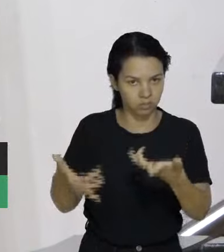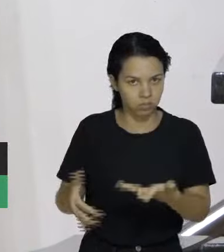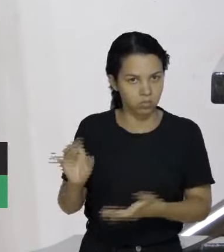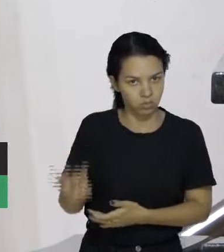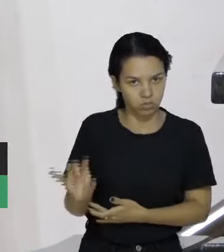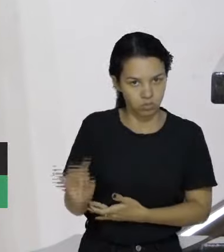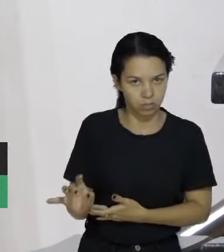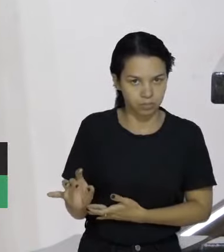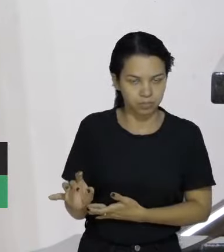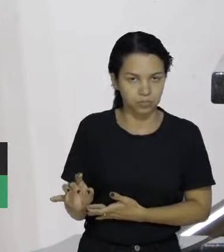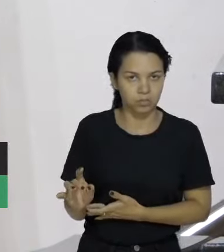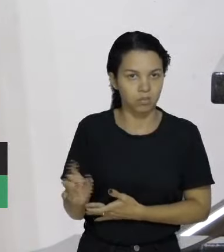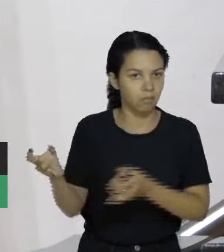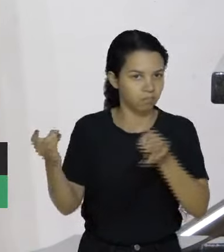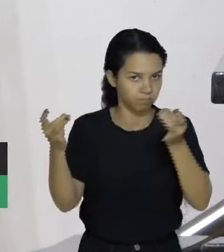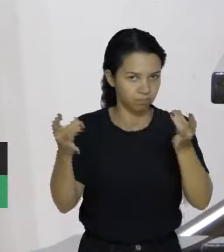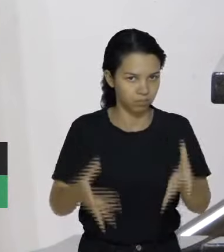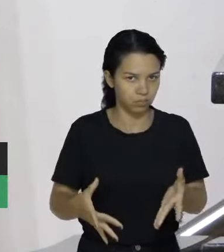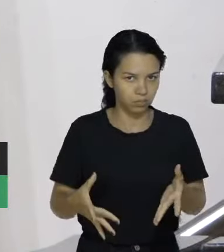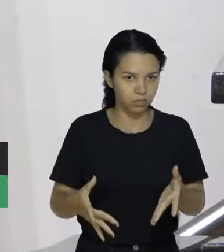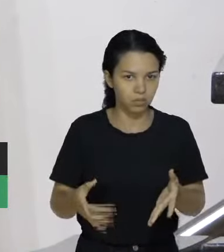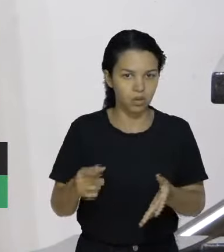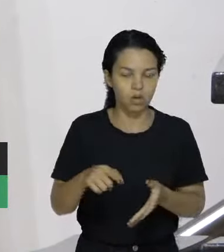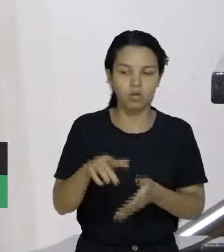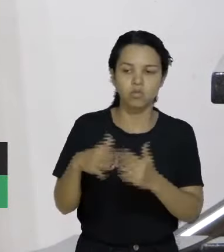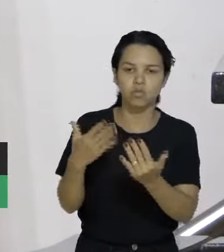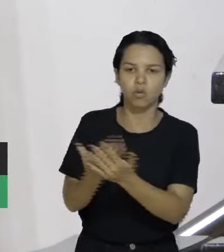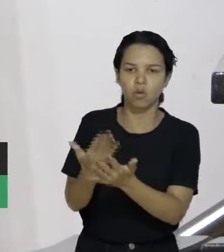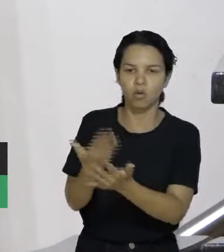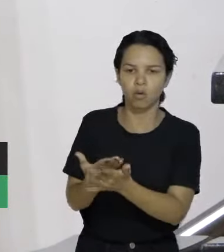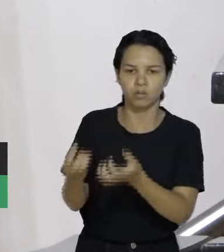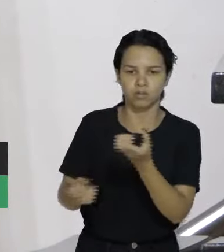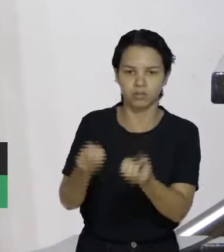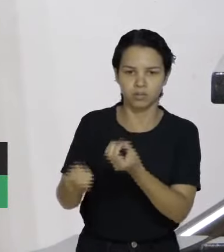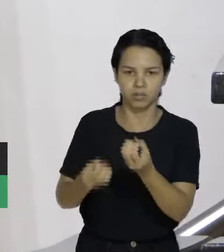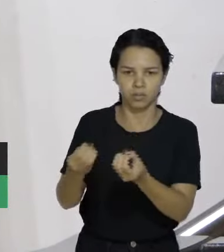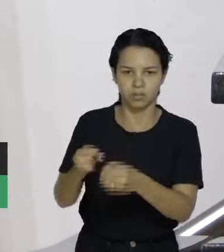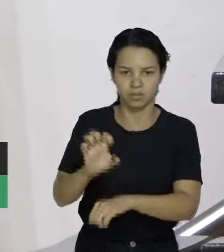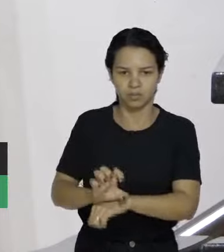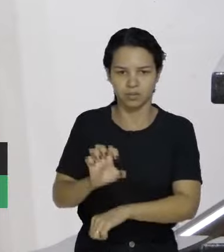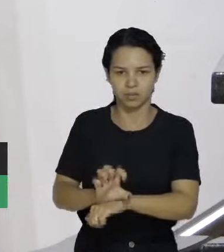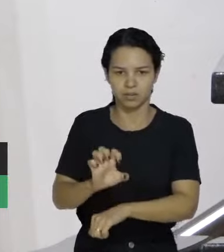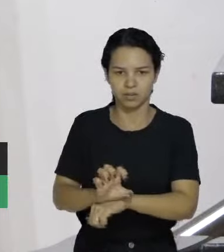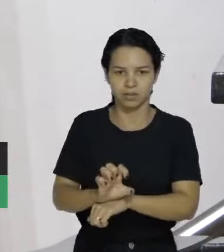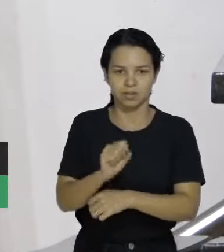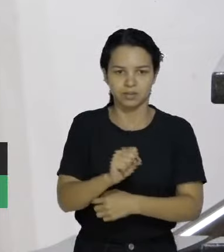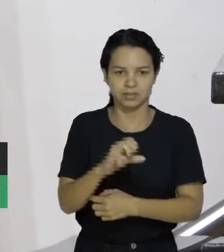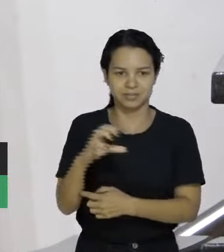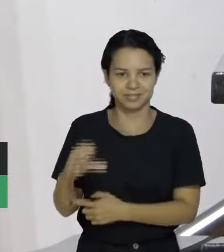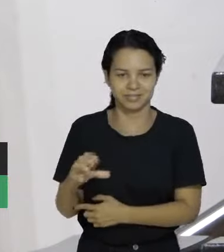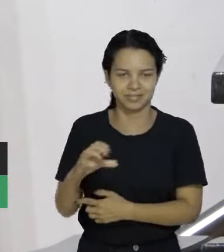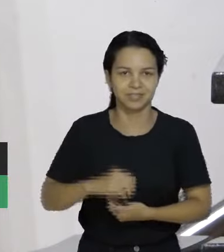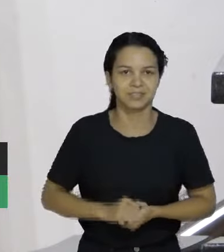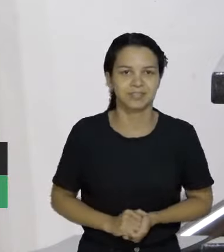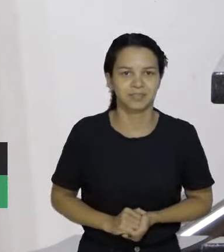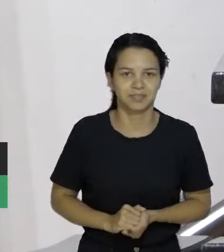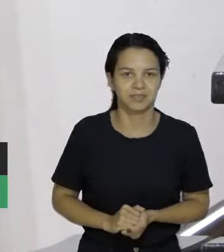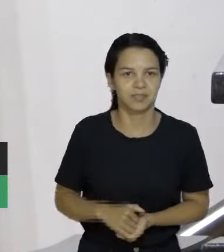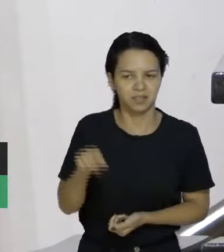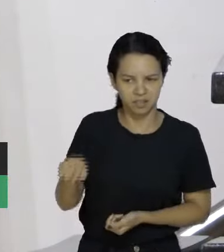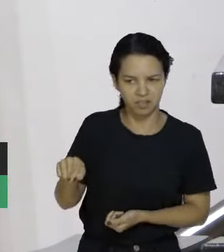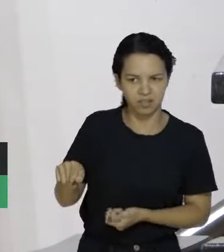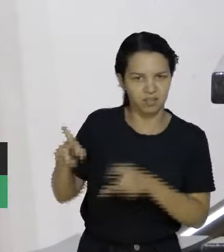um total abandono como estava nossas escolas estão as nossas escolas do estado de Santa Catarina que não era patada dessa maneira não